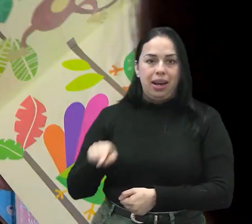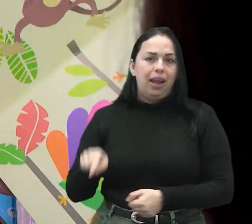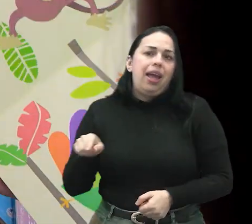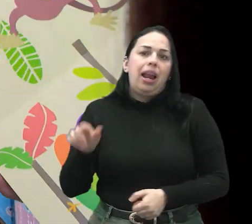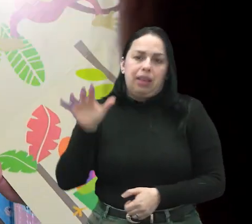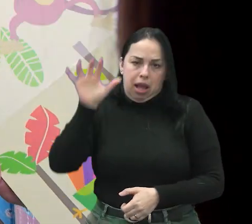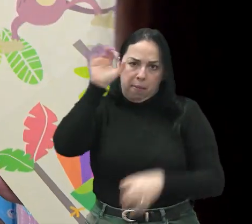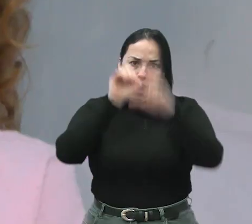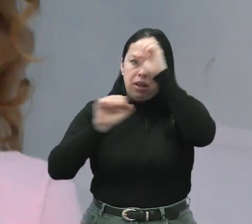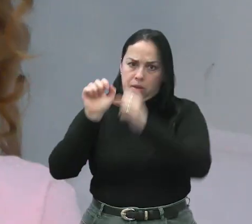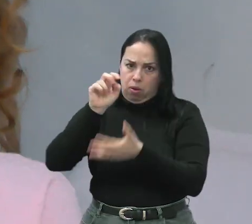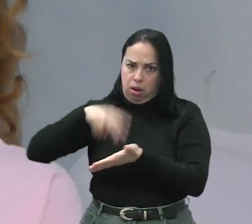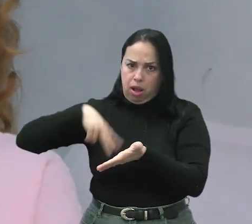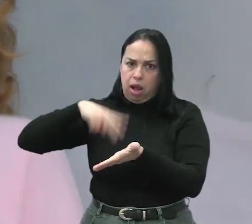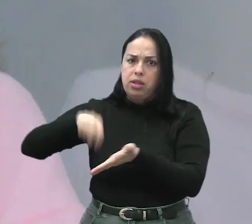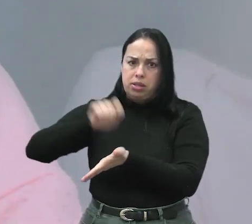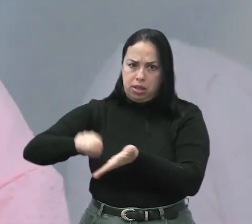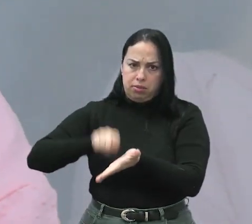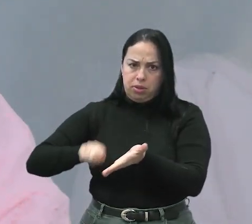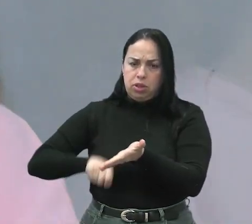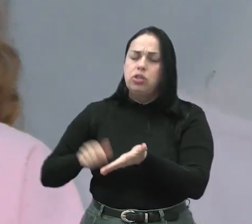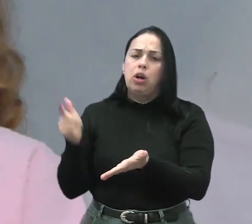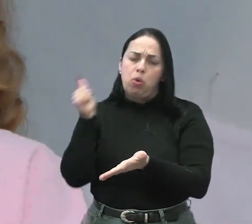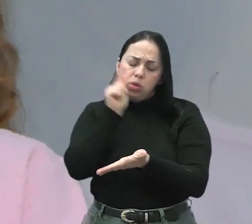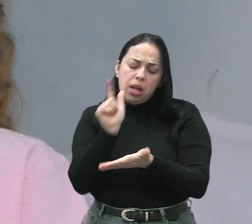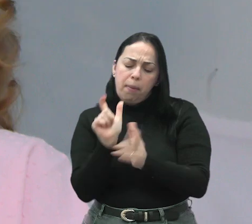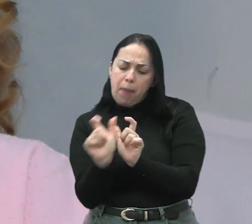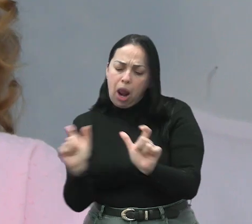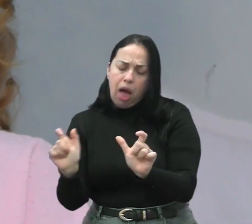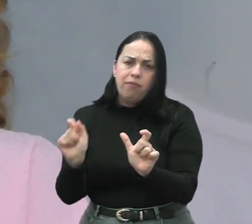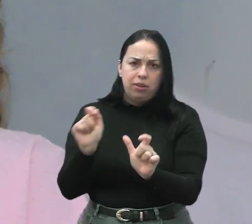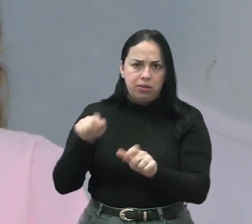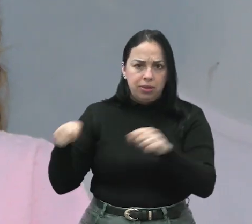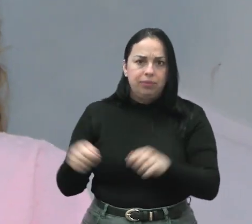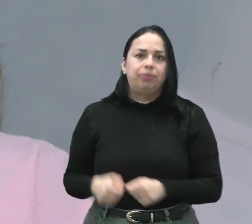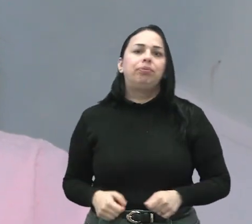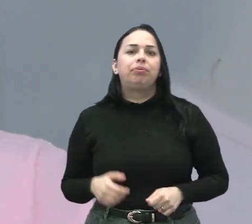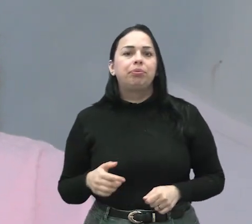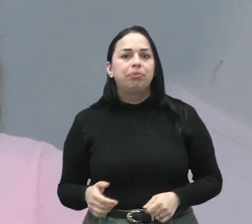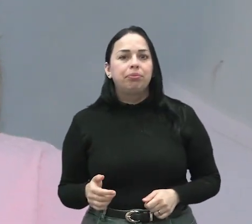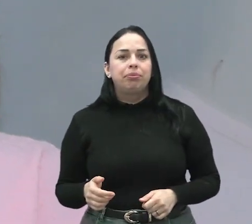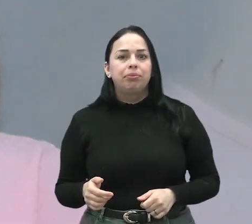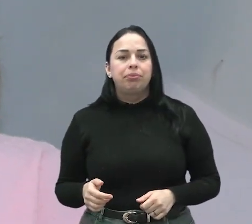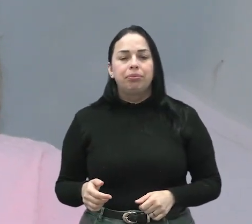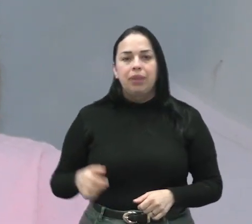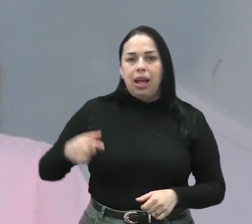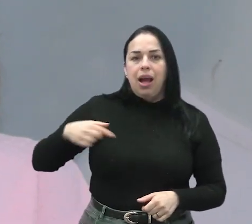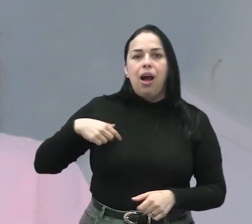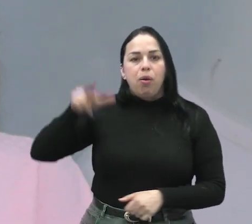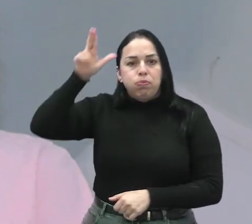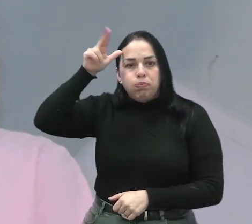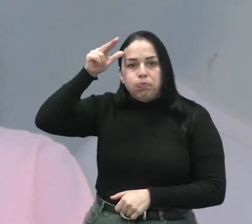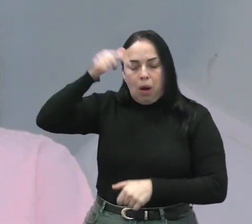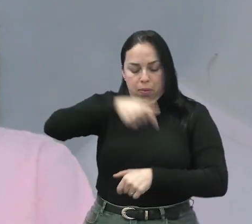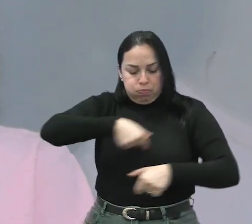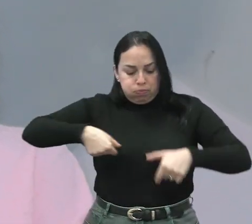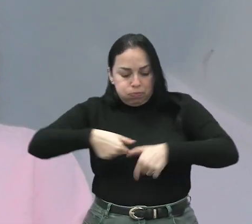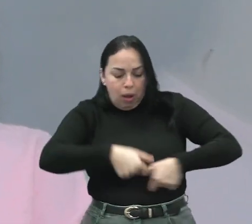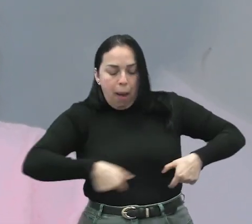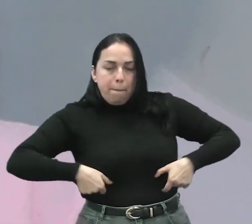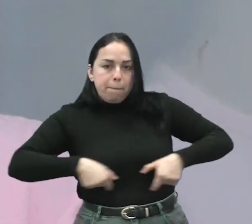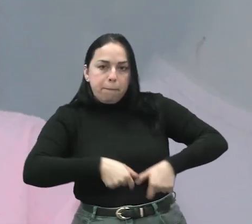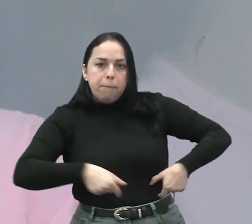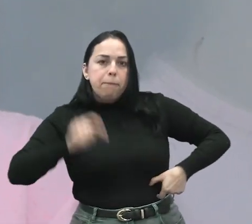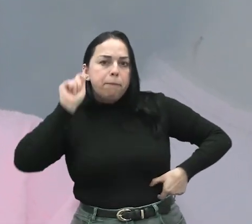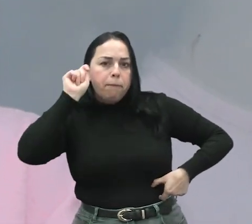da alfabetização e já consegue ler algumas frases. Olha só. A zebra é preta,